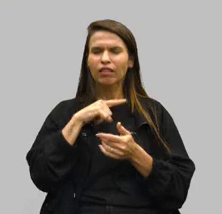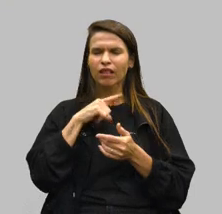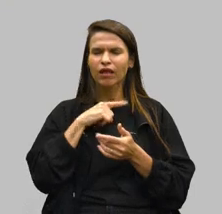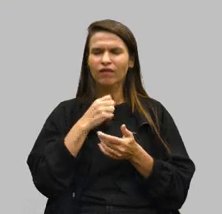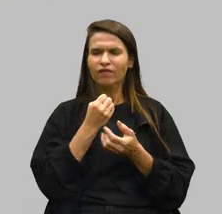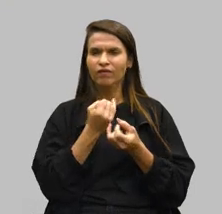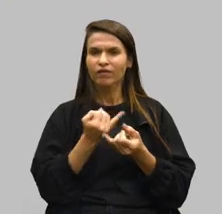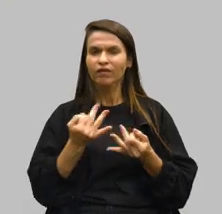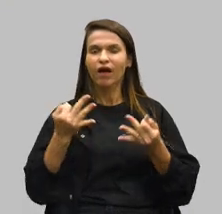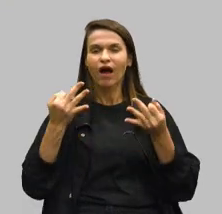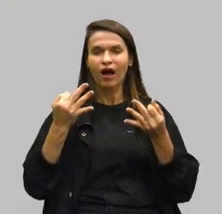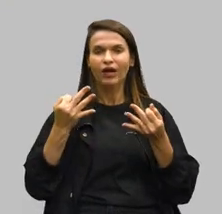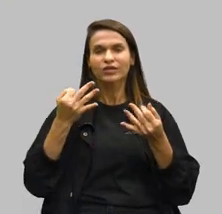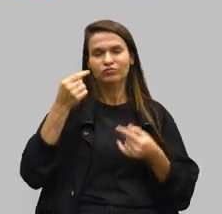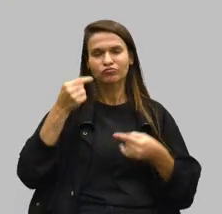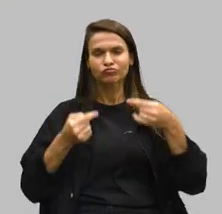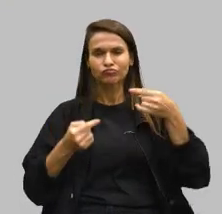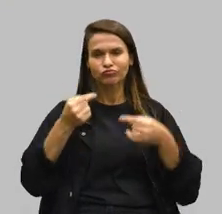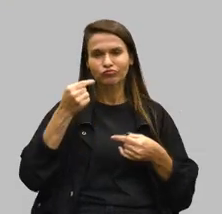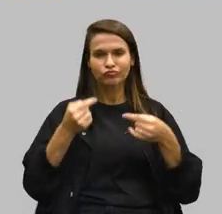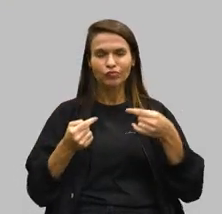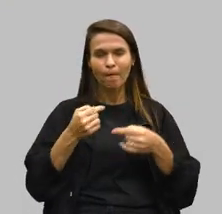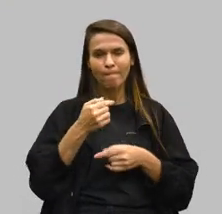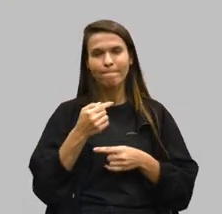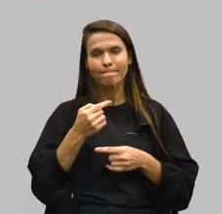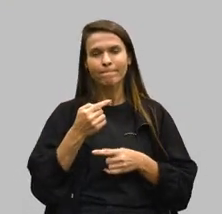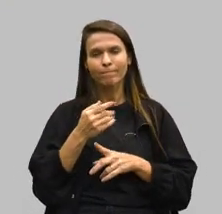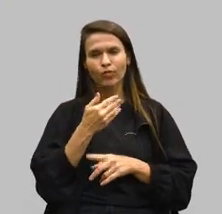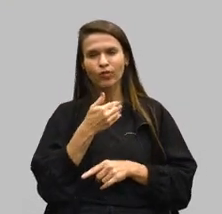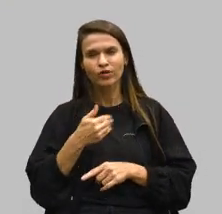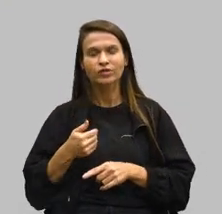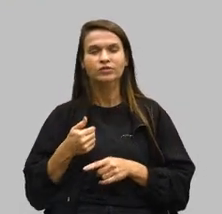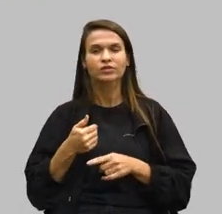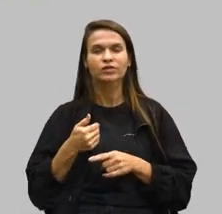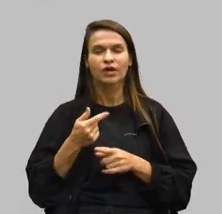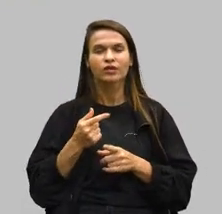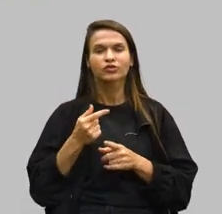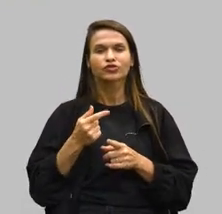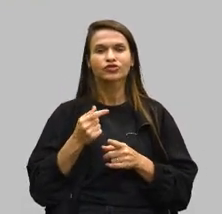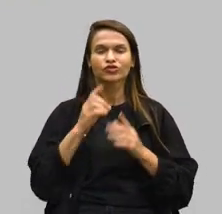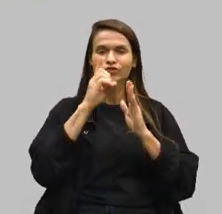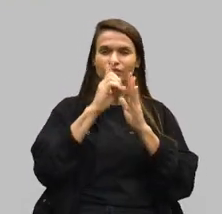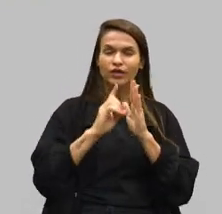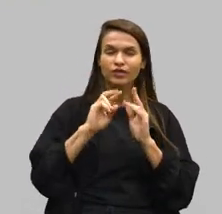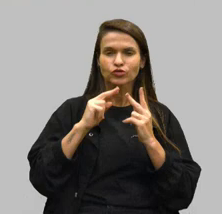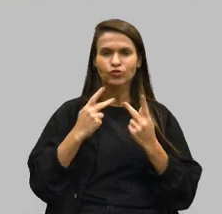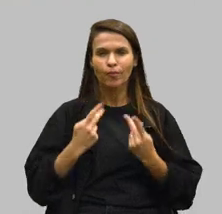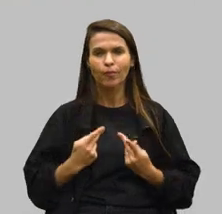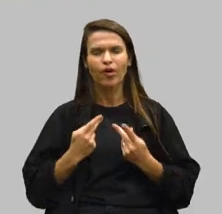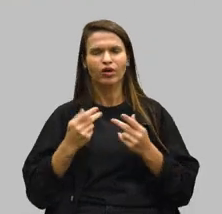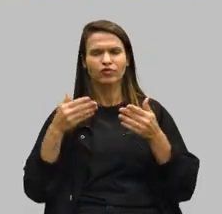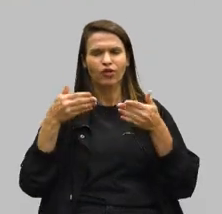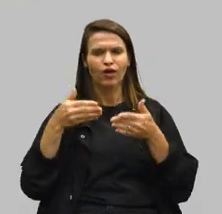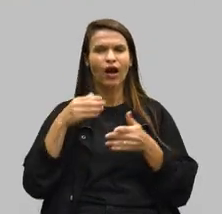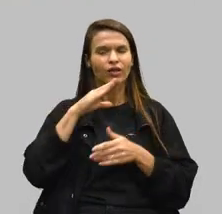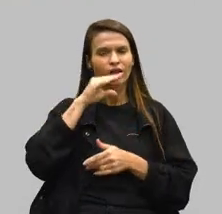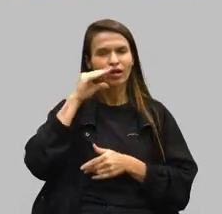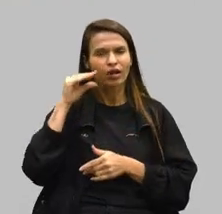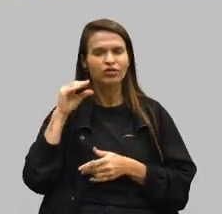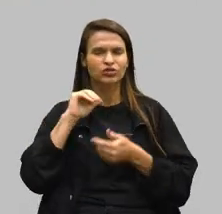né de defesa da mulher da idoso criança adolescente eh Direitos Humanos suas